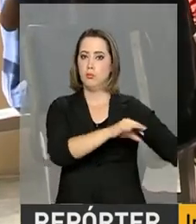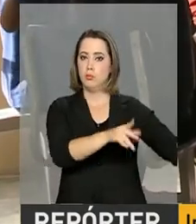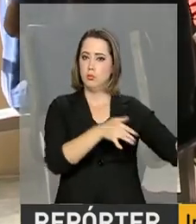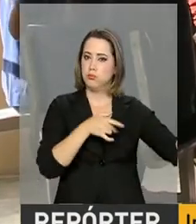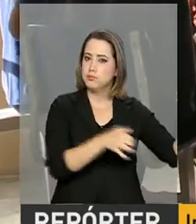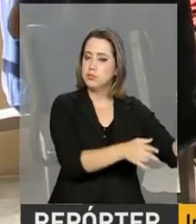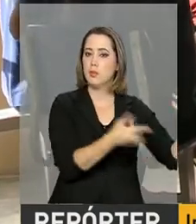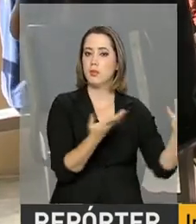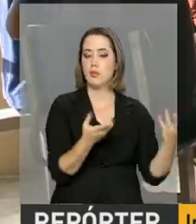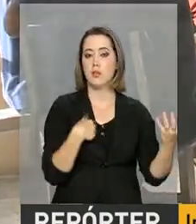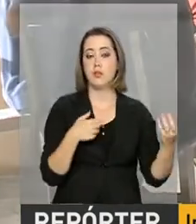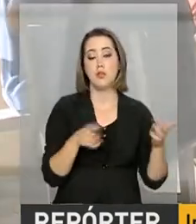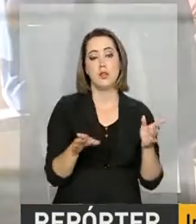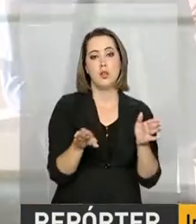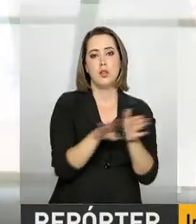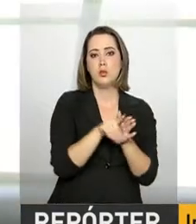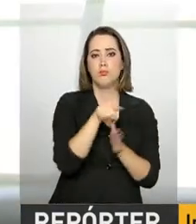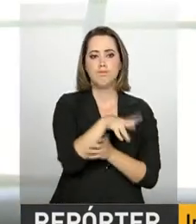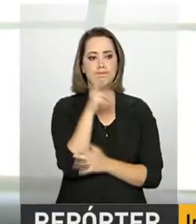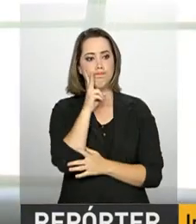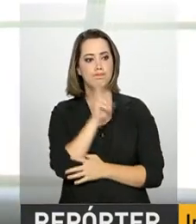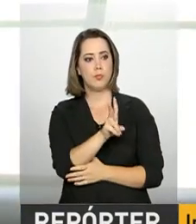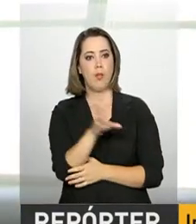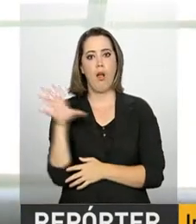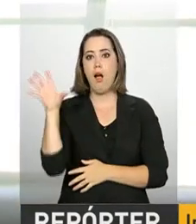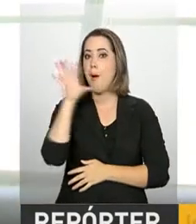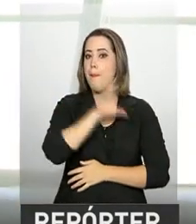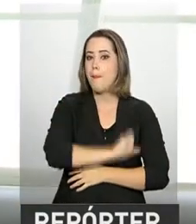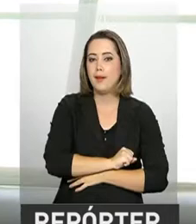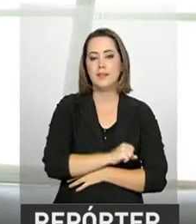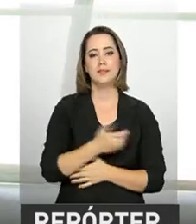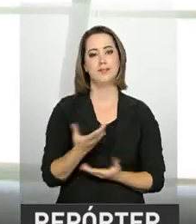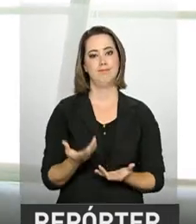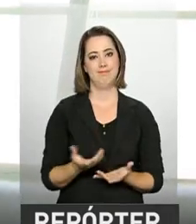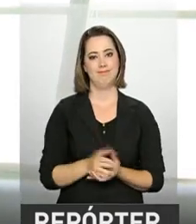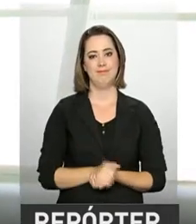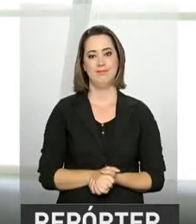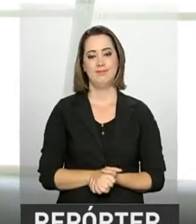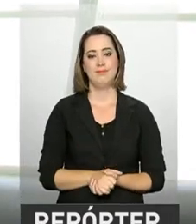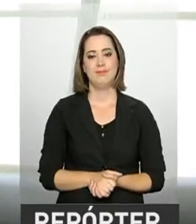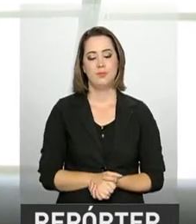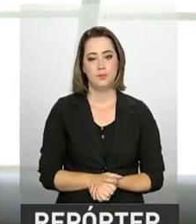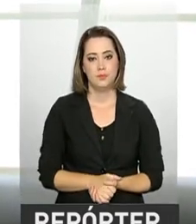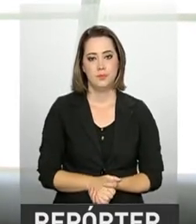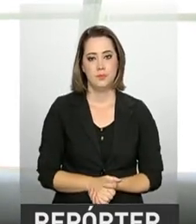Foi quando eu cheguei na sala, eu estava tocando e eu me apaixonei pelo contrabaixo.